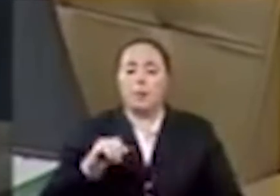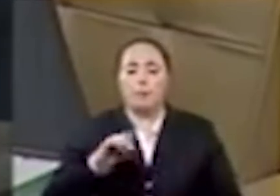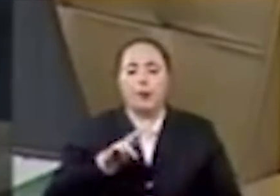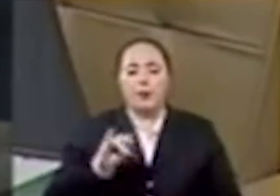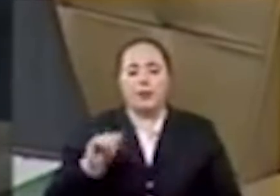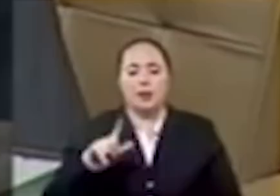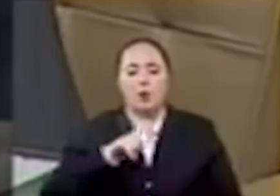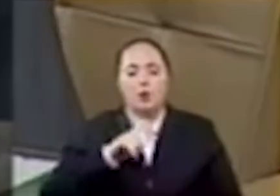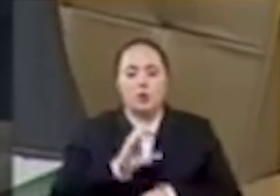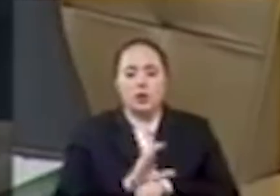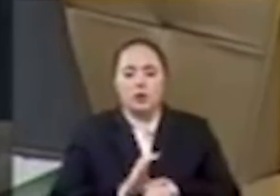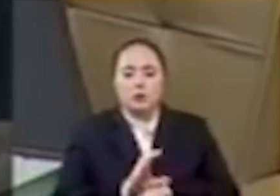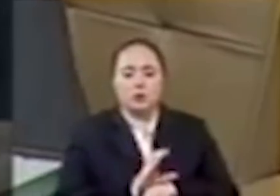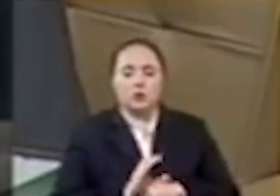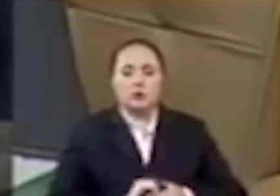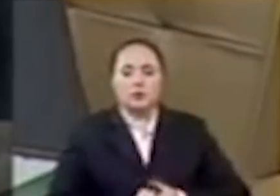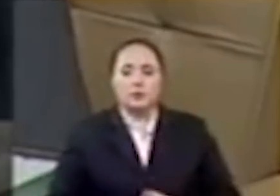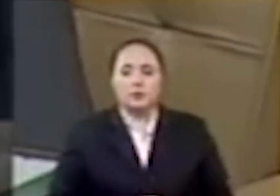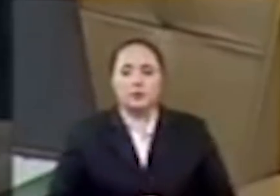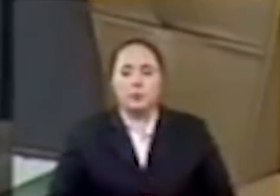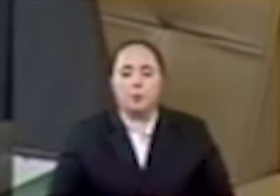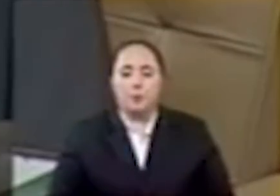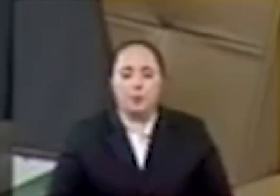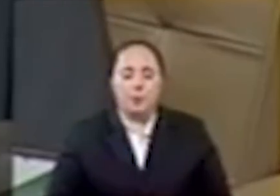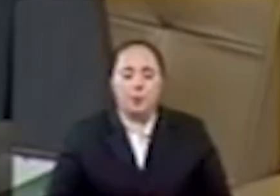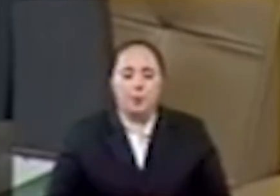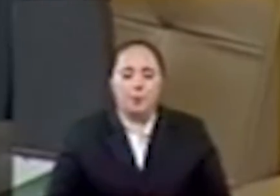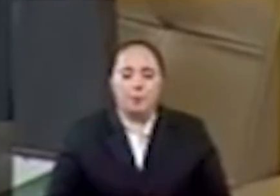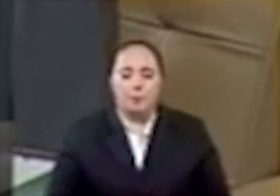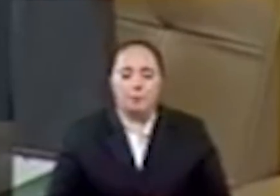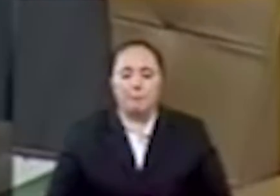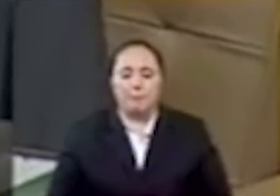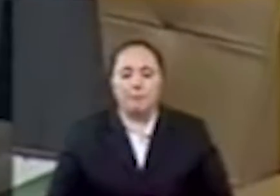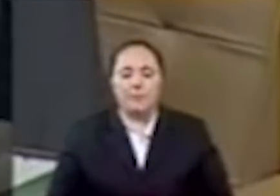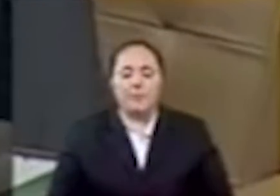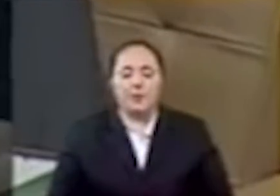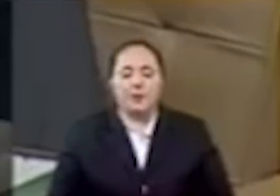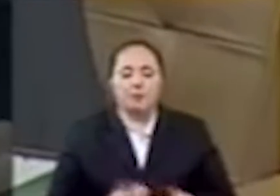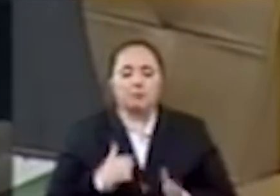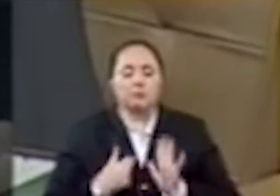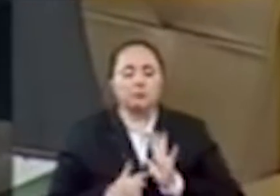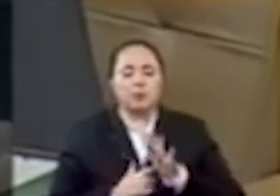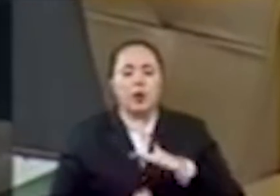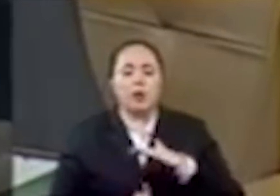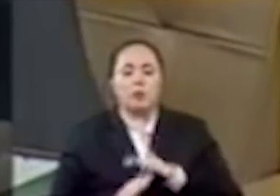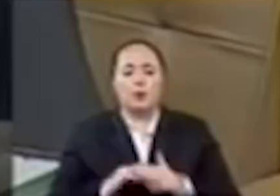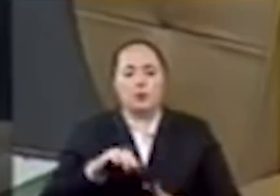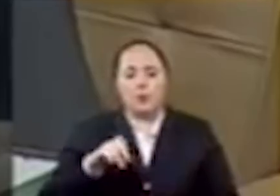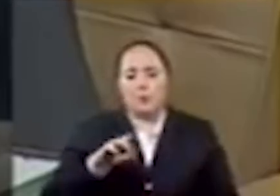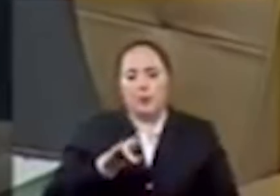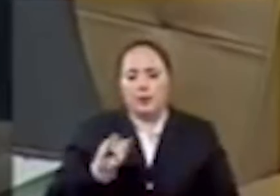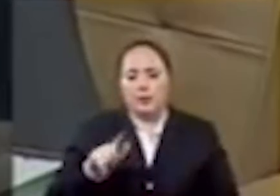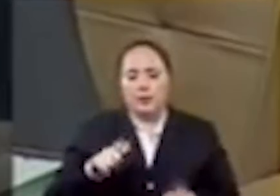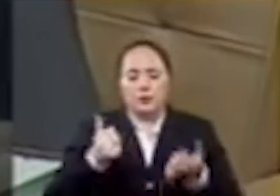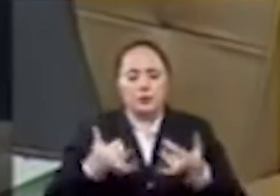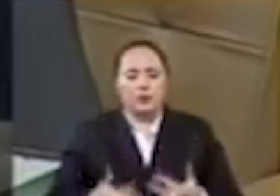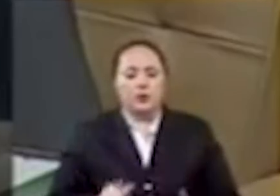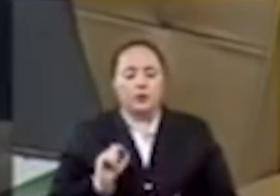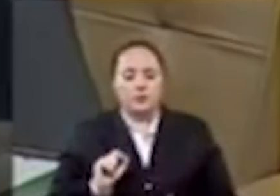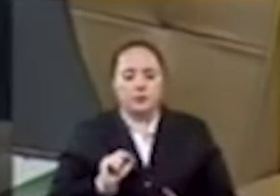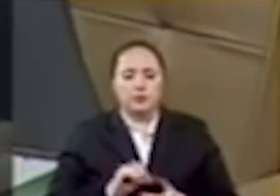norma constitucional. Neste ponto, destaco os limites materiais a observar, que dizem, com